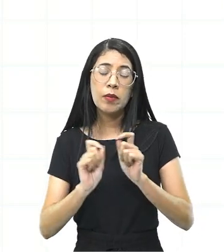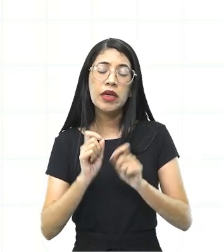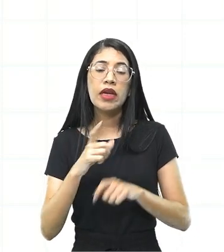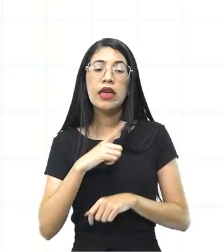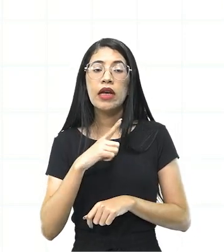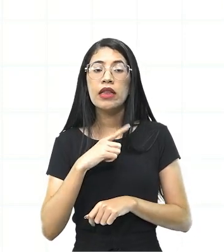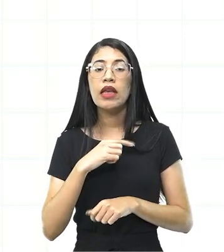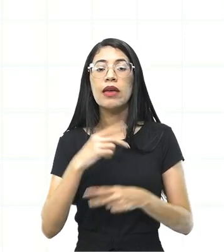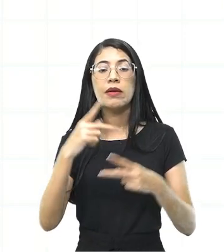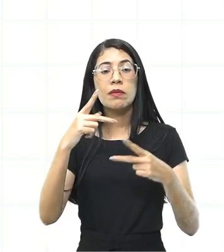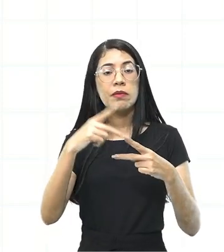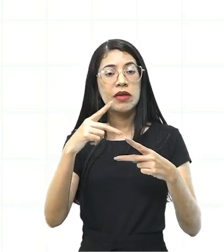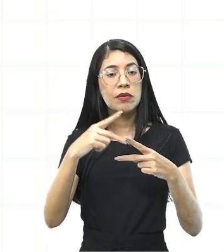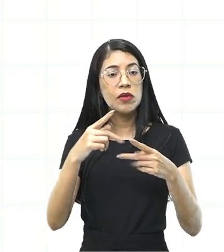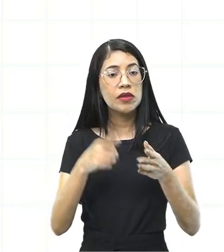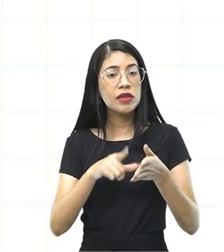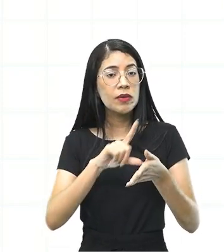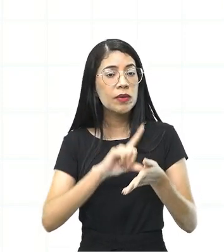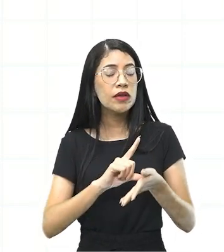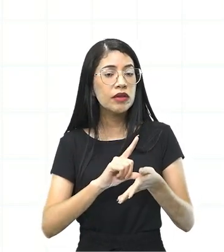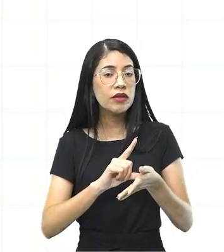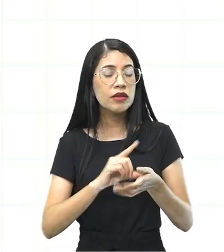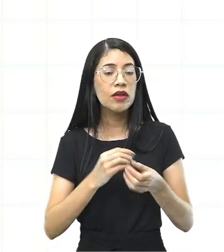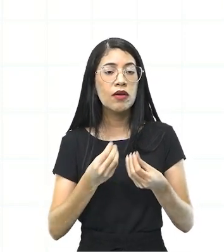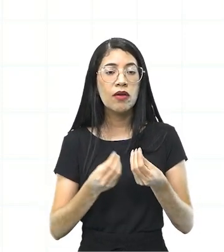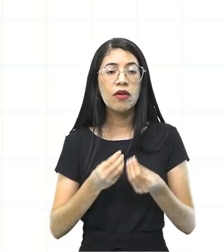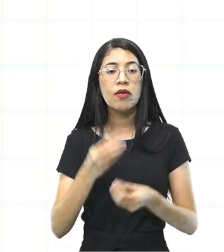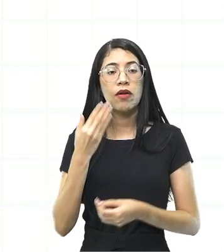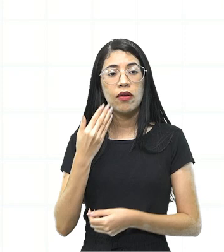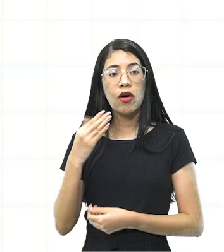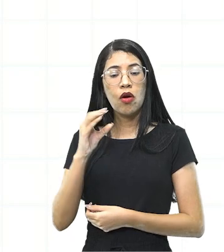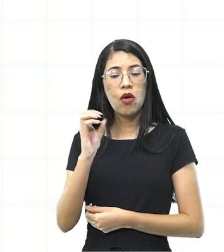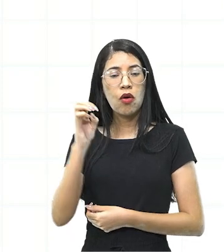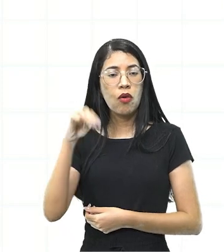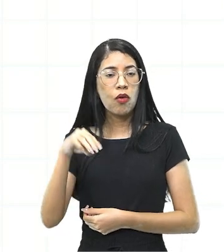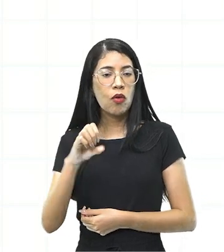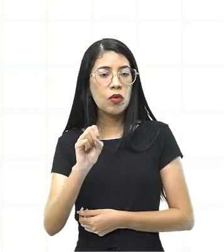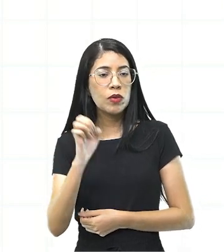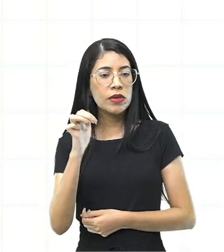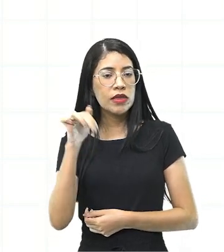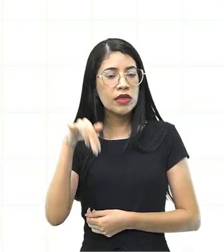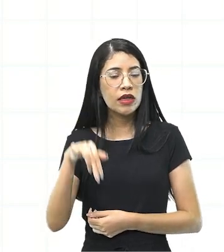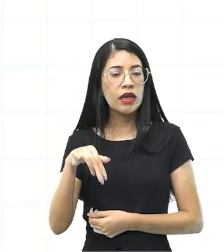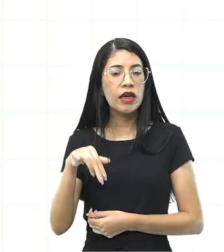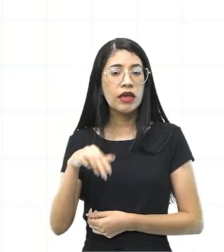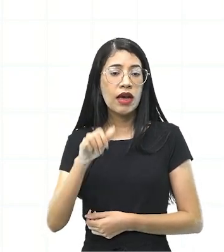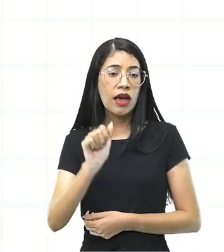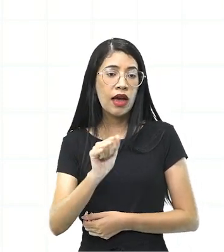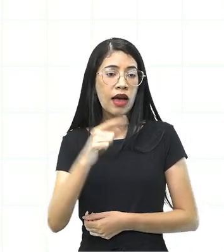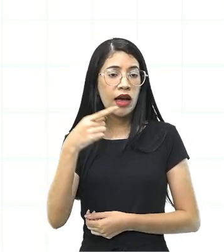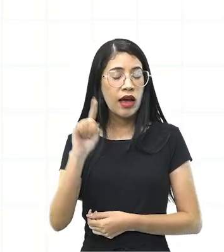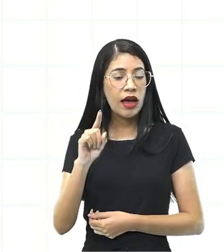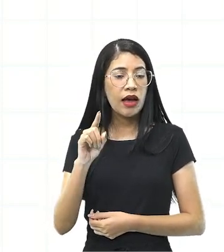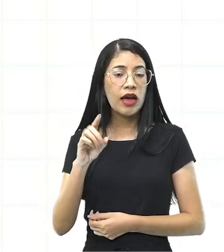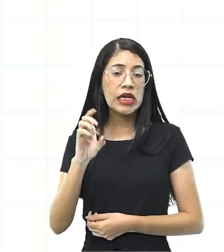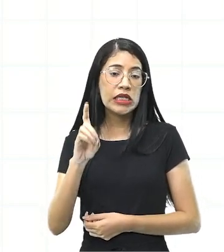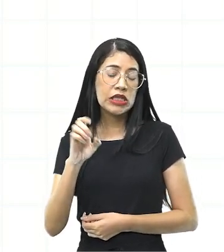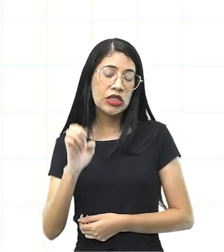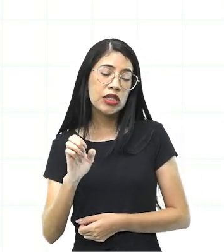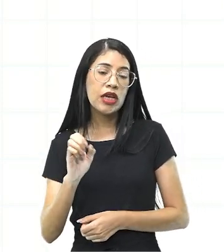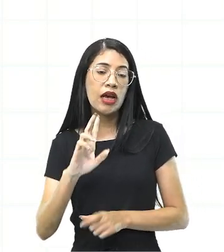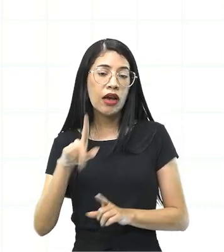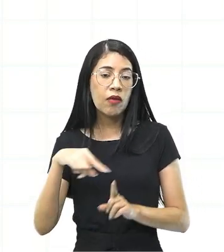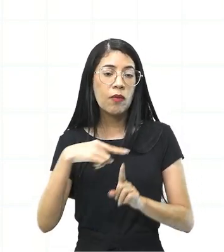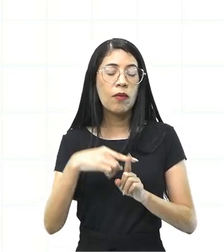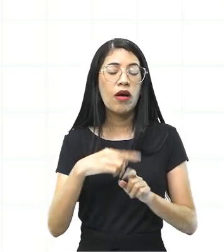o quê? A preposição, né? Uma preposição com, sem, ao, de, juntada aí ou a um